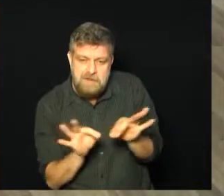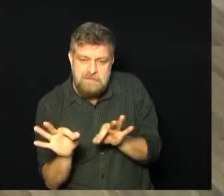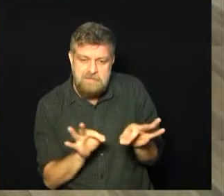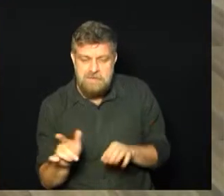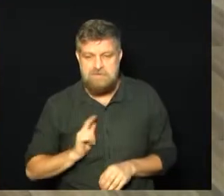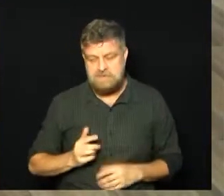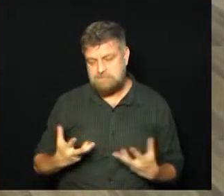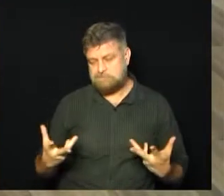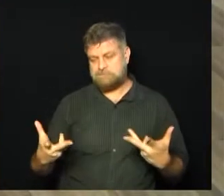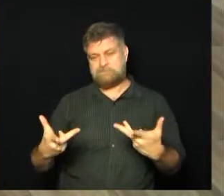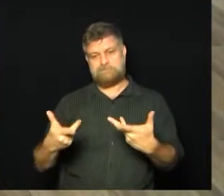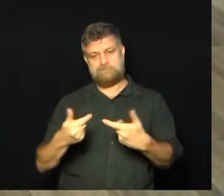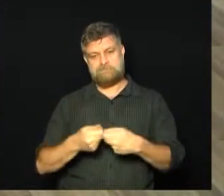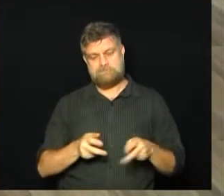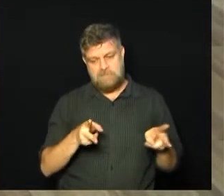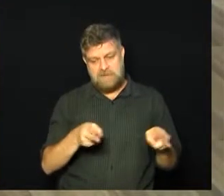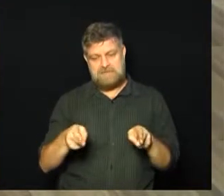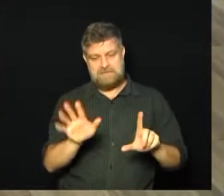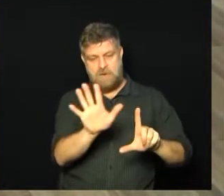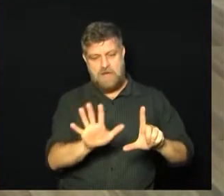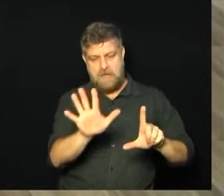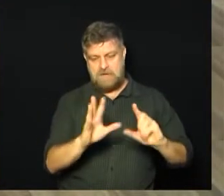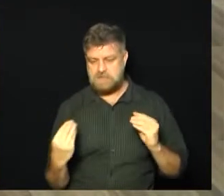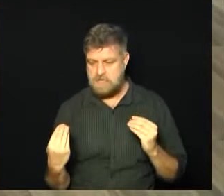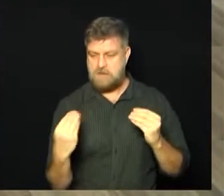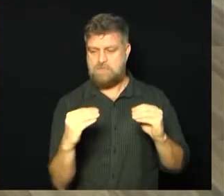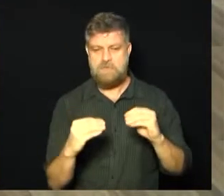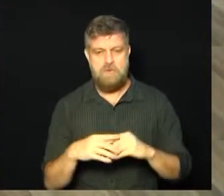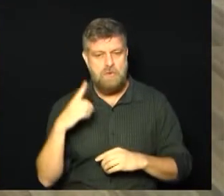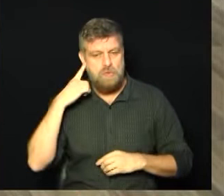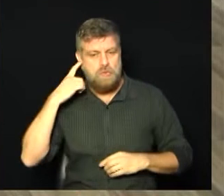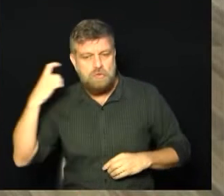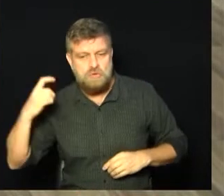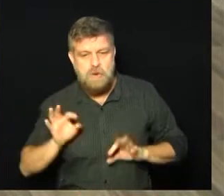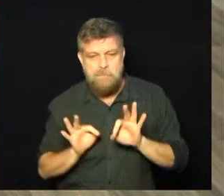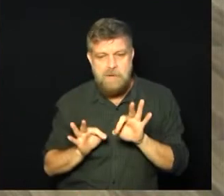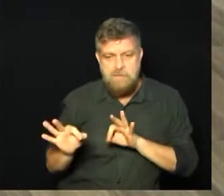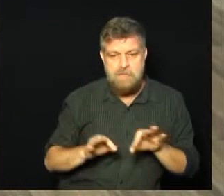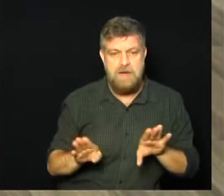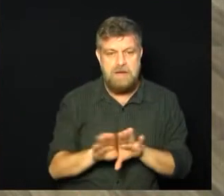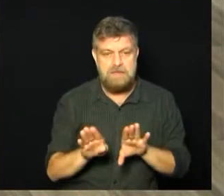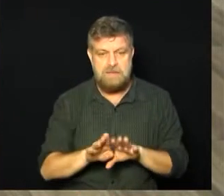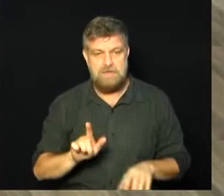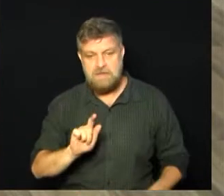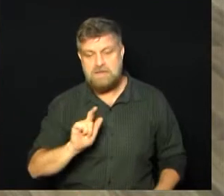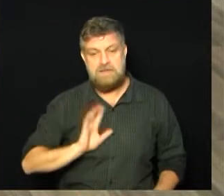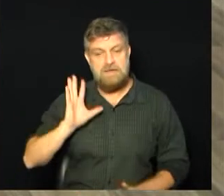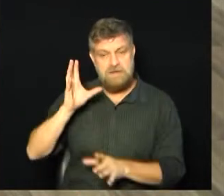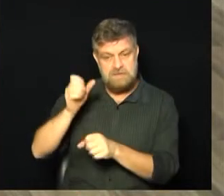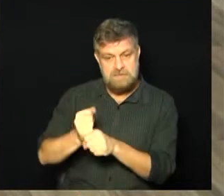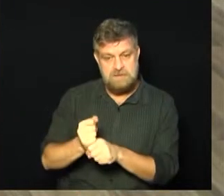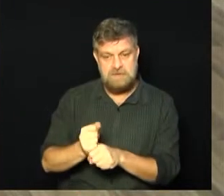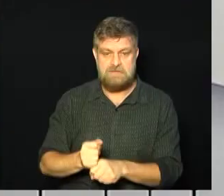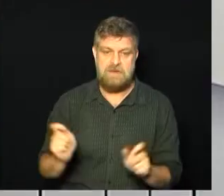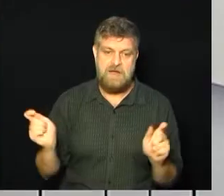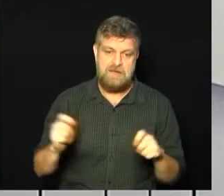aquele trabalho com edição de imagem, colocou trilha, tratou tudo com muito carinho. O resultado final só